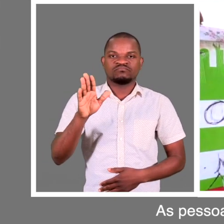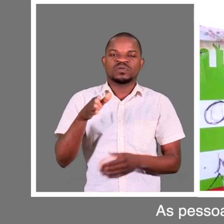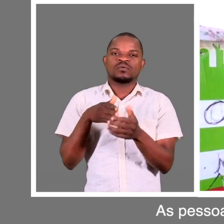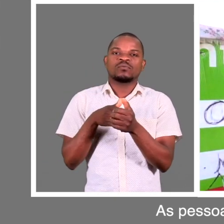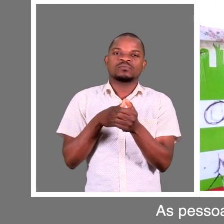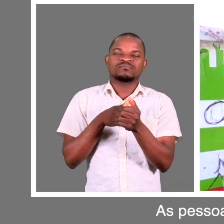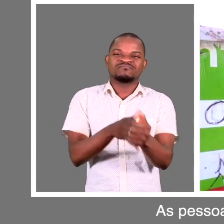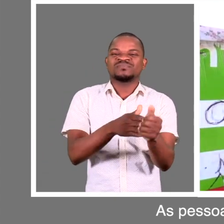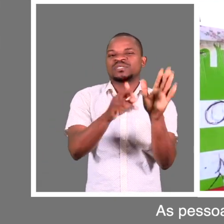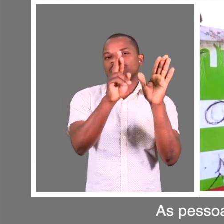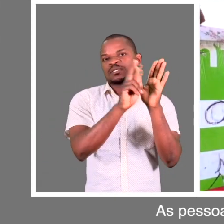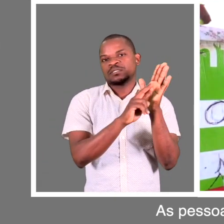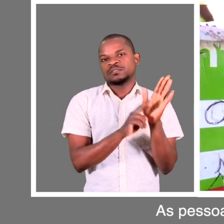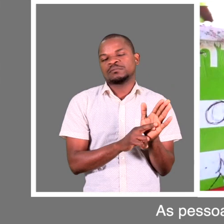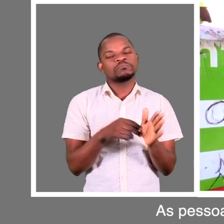ordens.